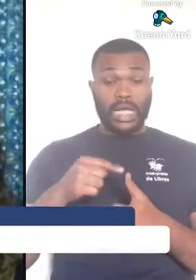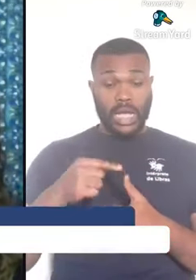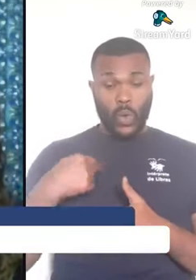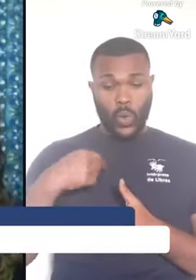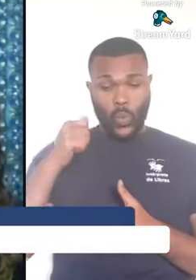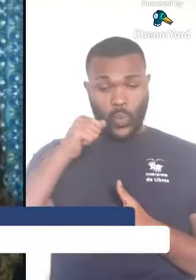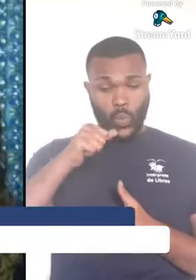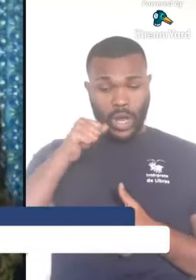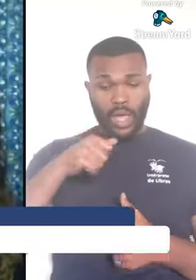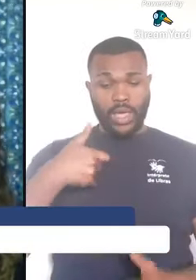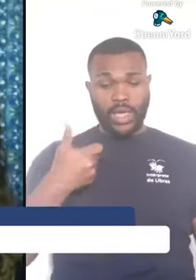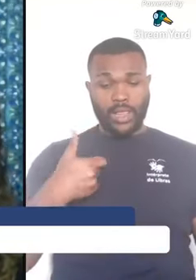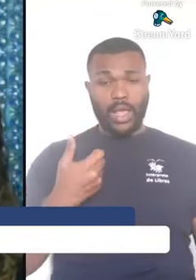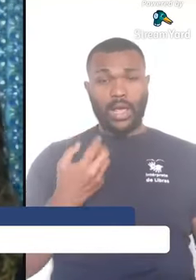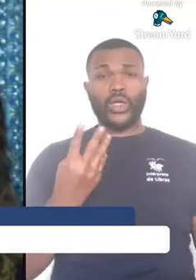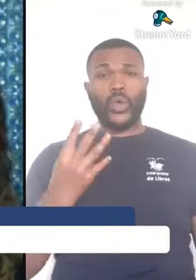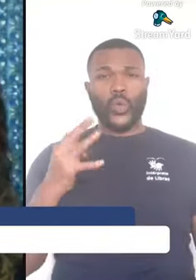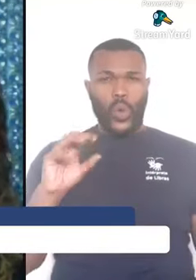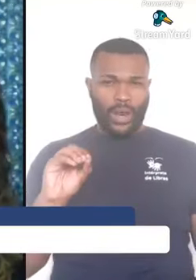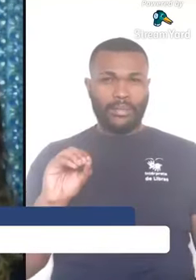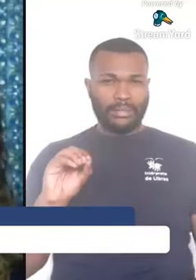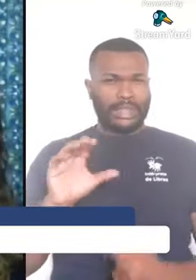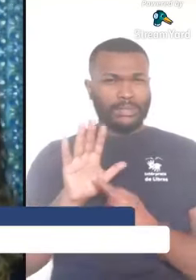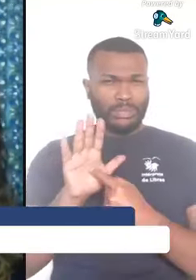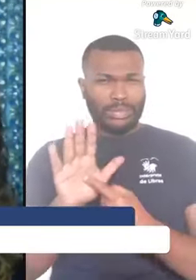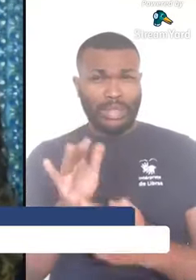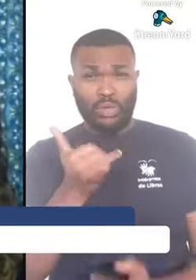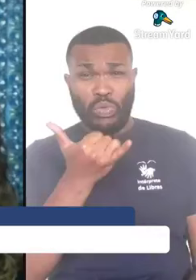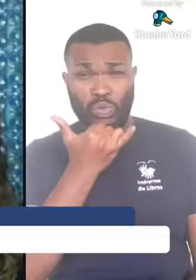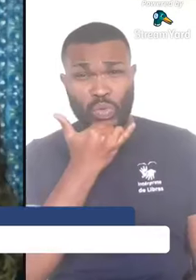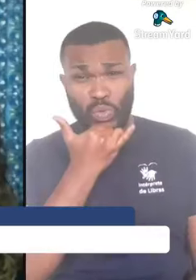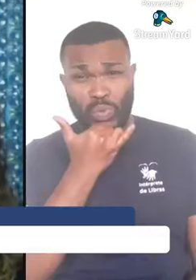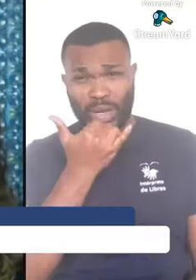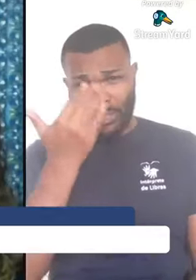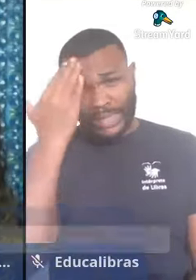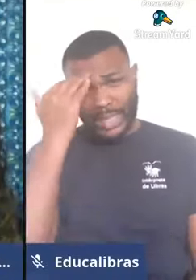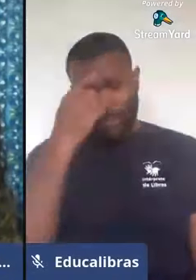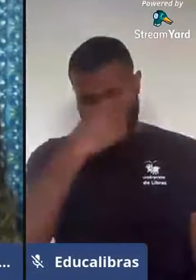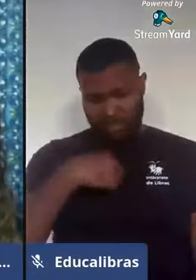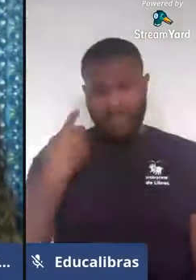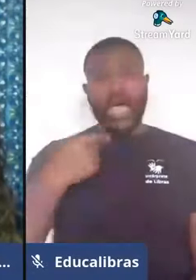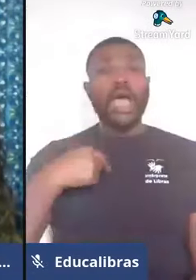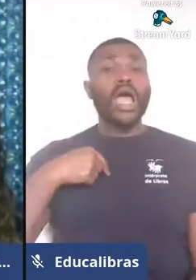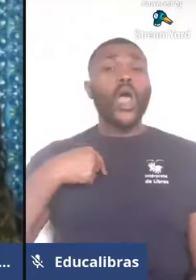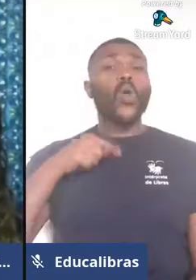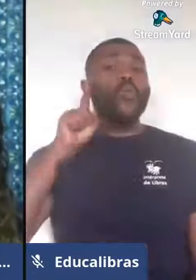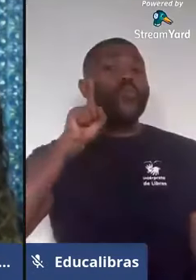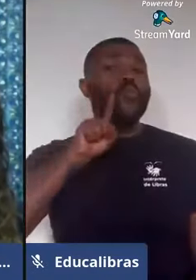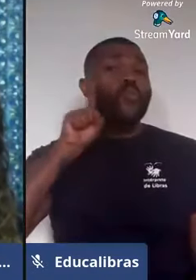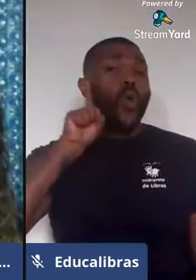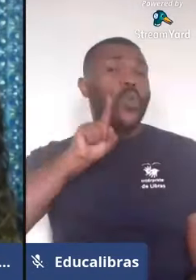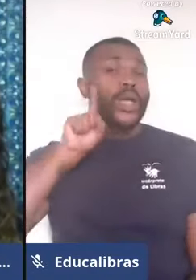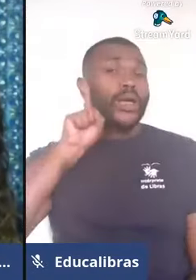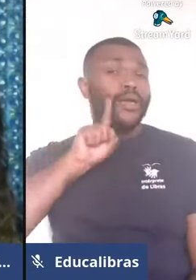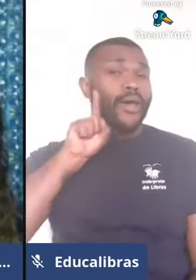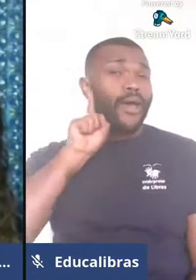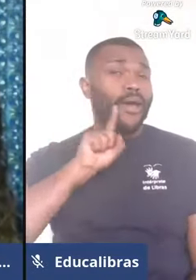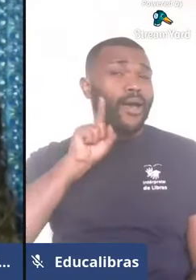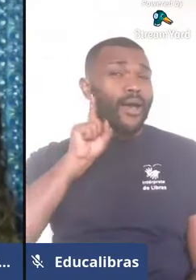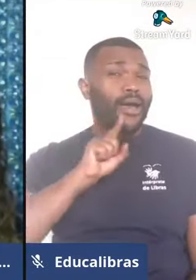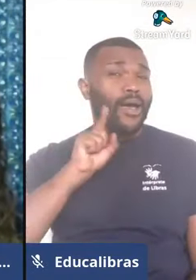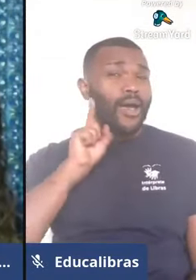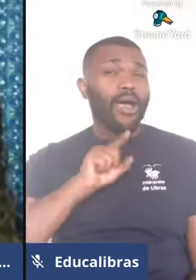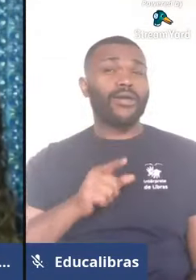40 anos, entreguei a idade, para ter uma ideia aí, morena. Você viu esse ano, o